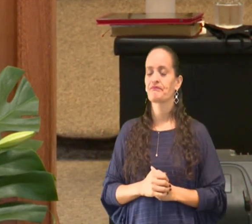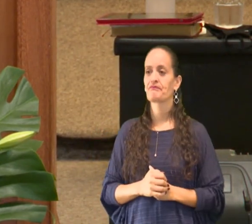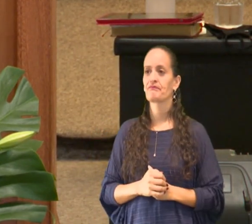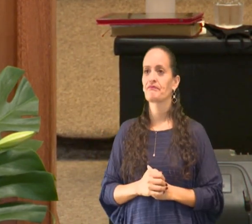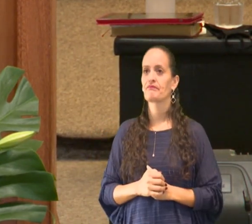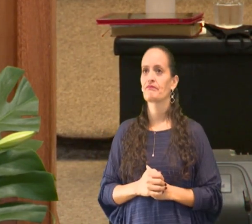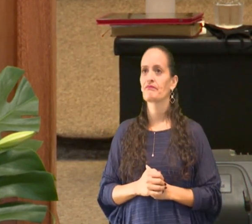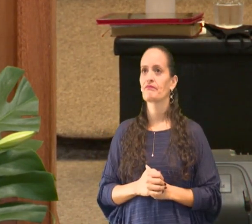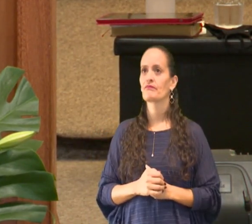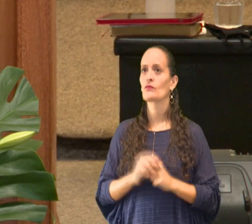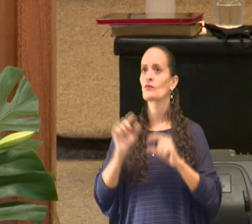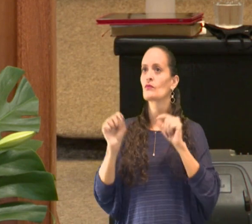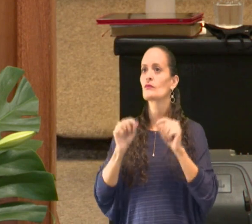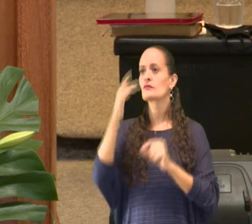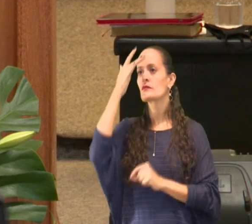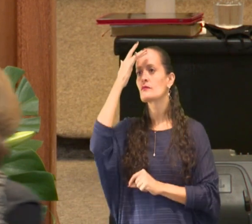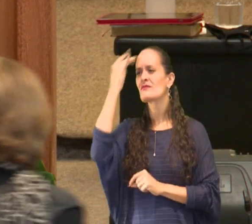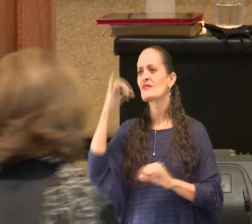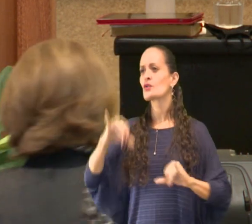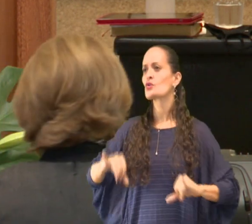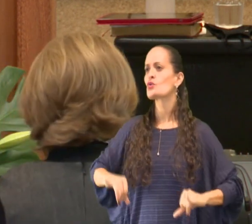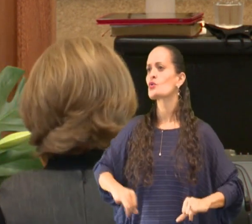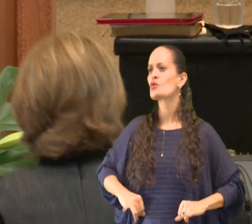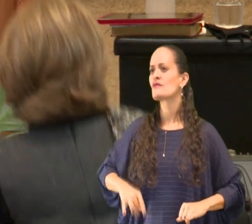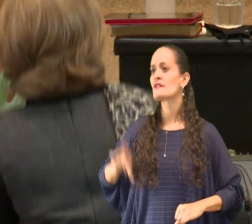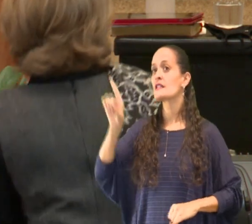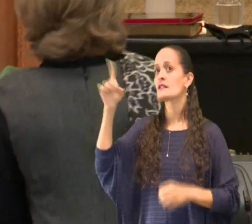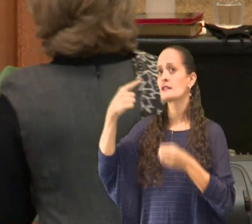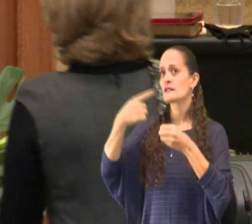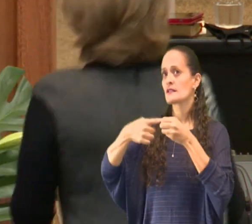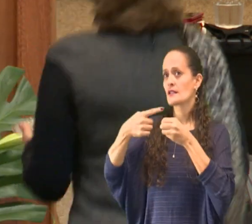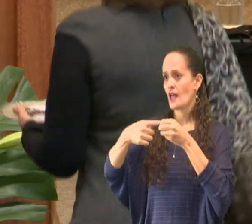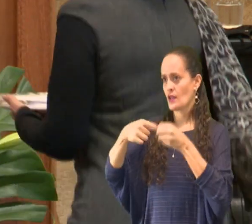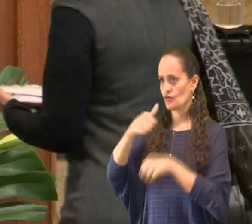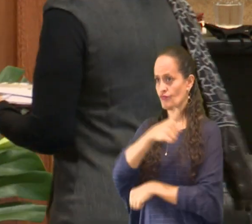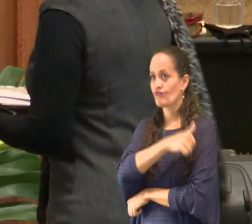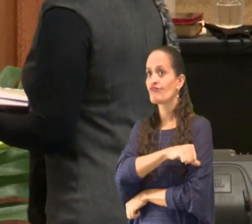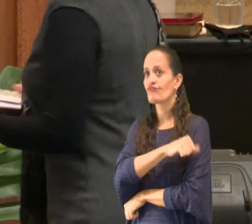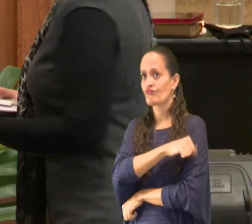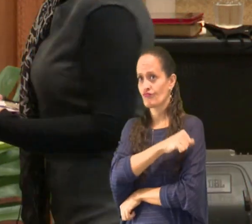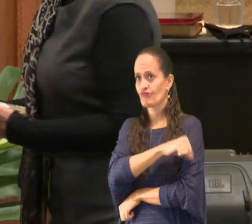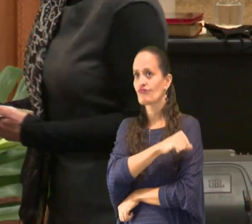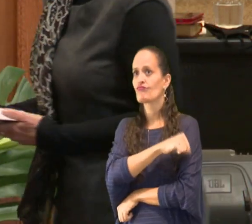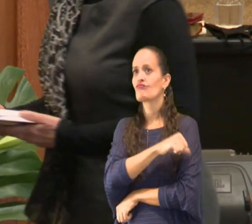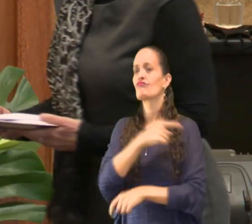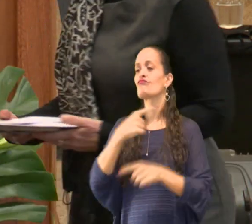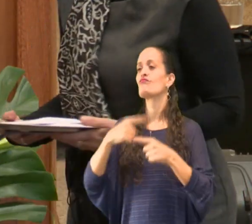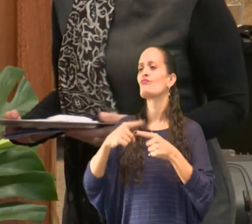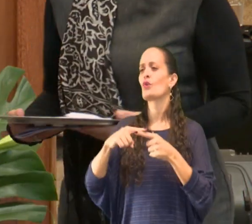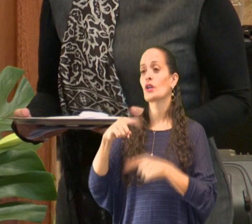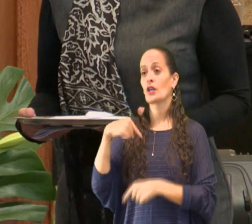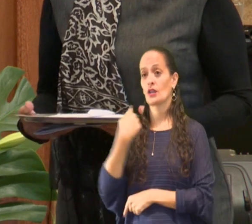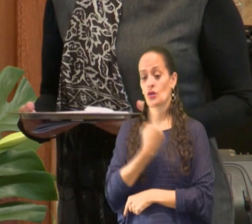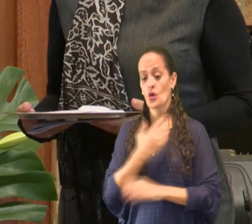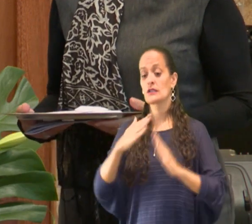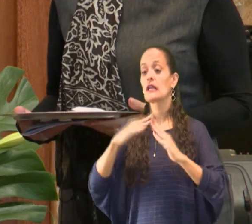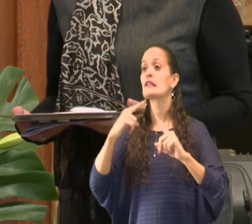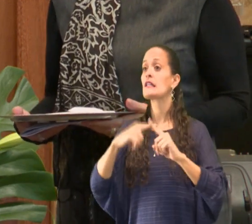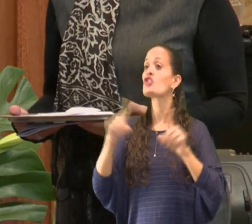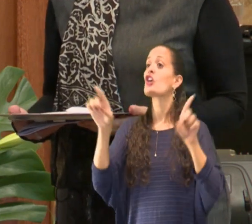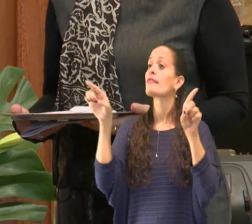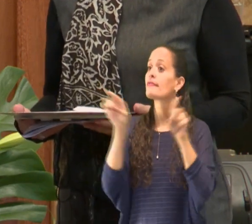nesta oração aqueles que sofrem na cidade de Petrópolis, Rio de Janeiro. A nossa igreja está numa campanha